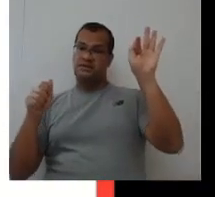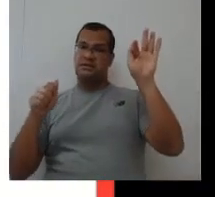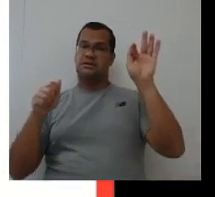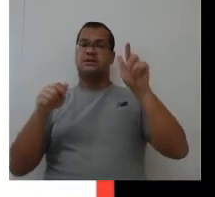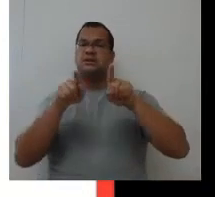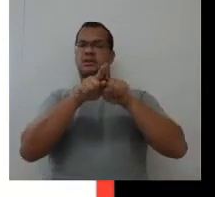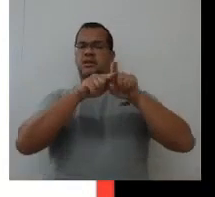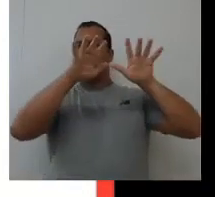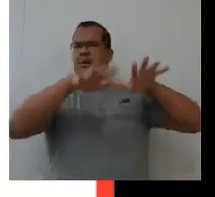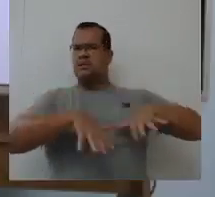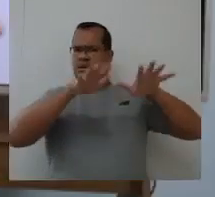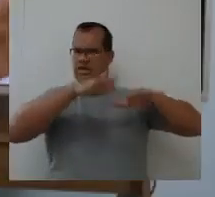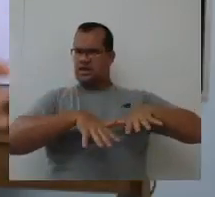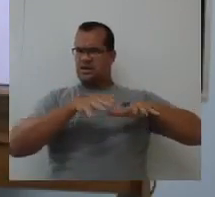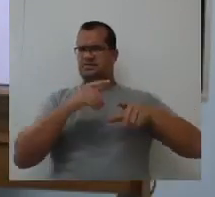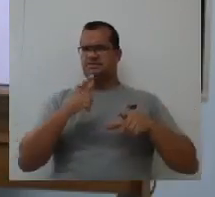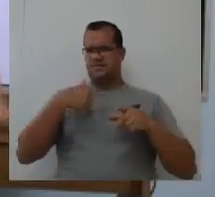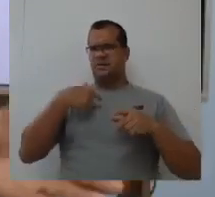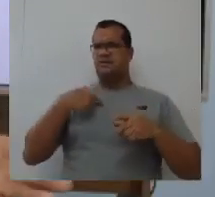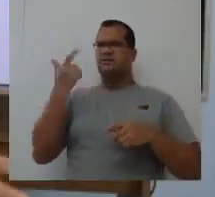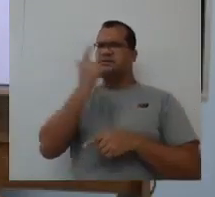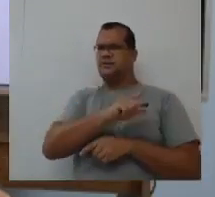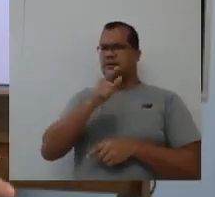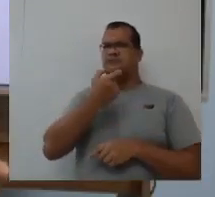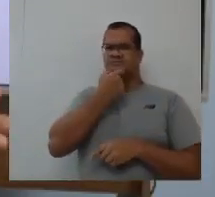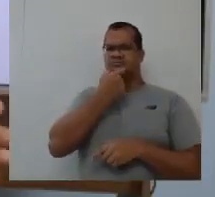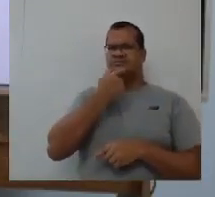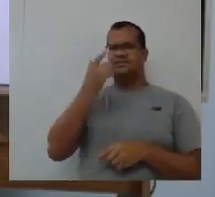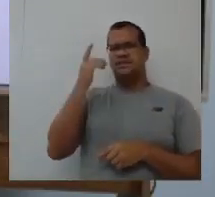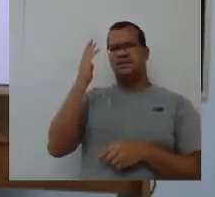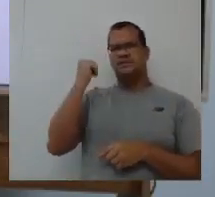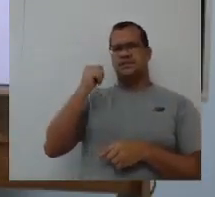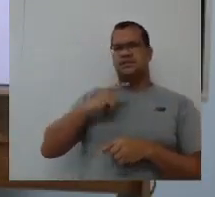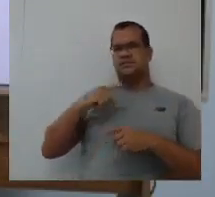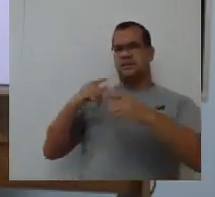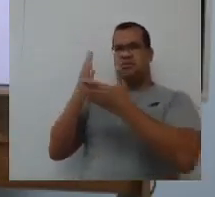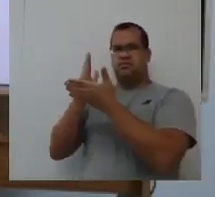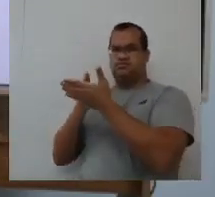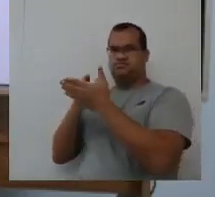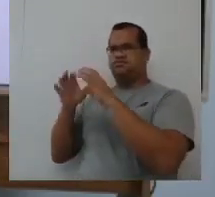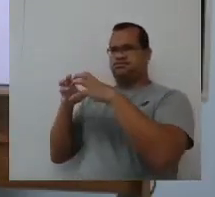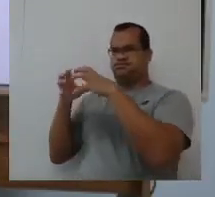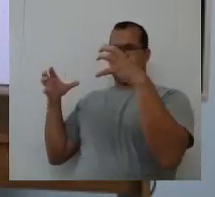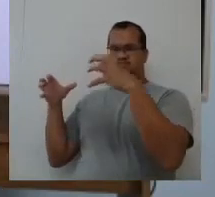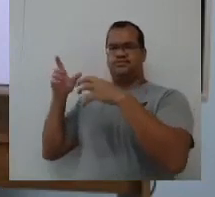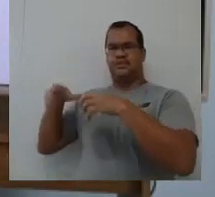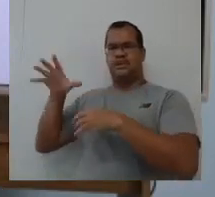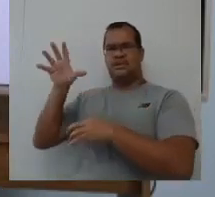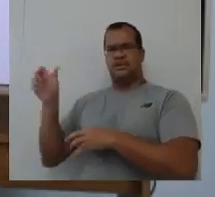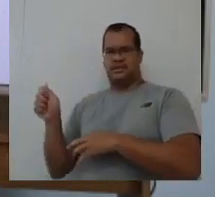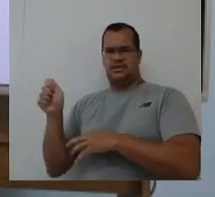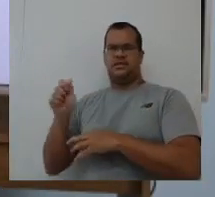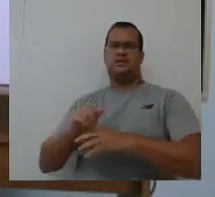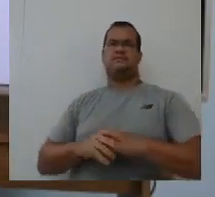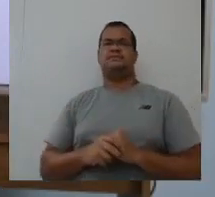grandes vencedores nesse processo, porque eles saem com a maior parte da fatia. Então,